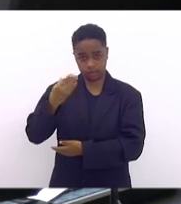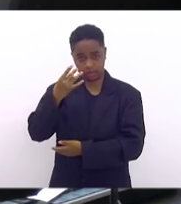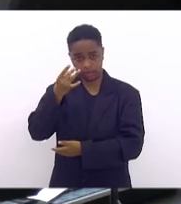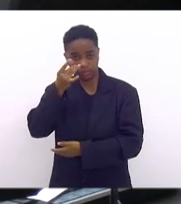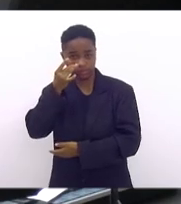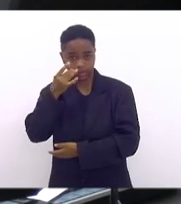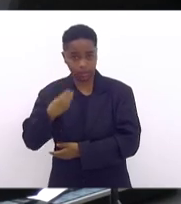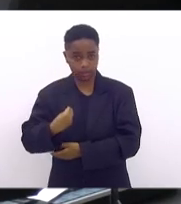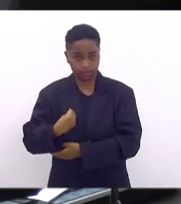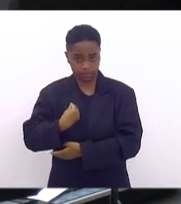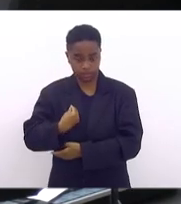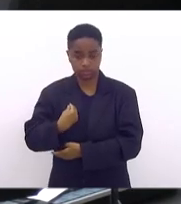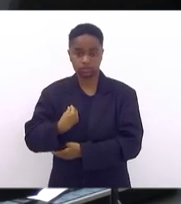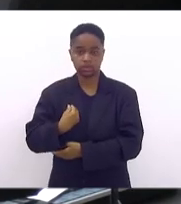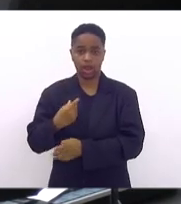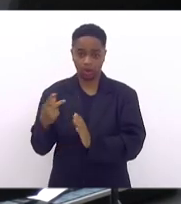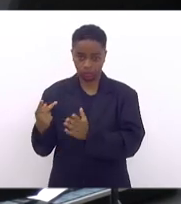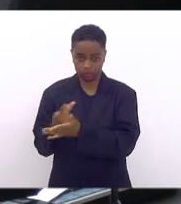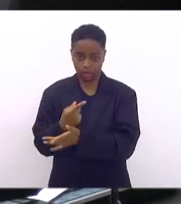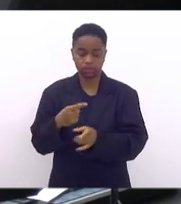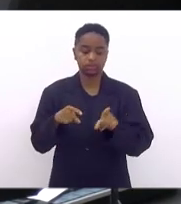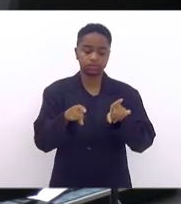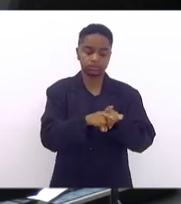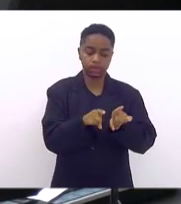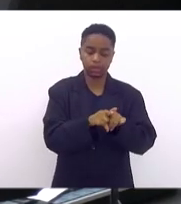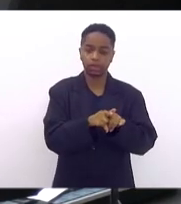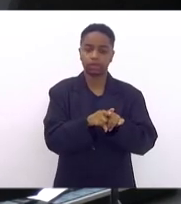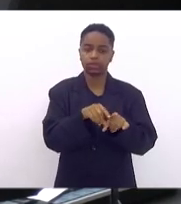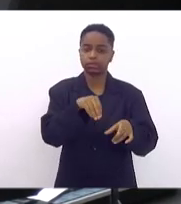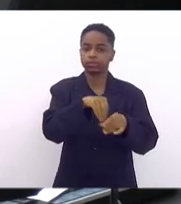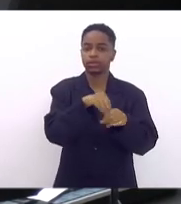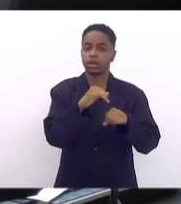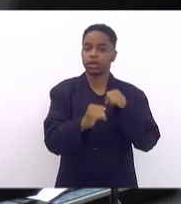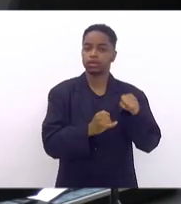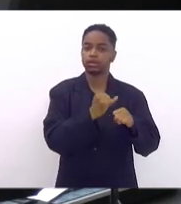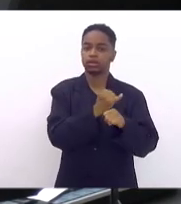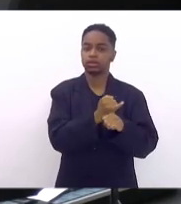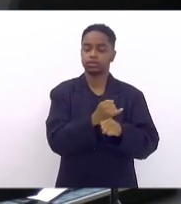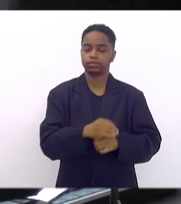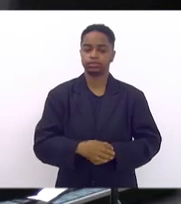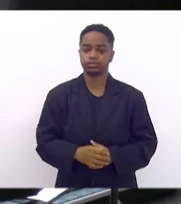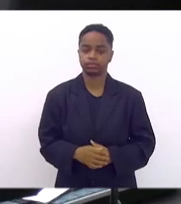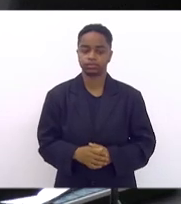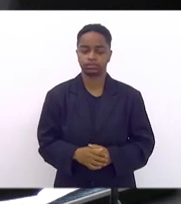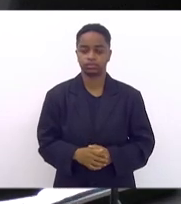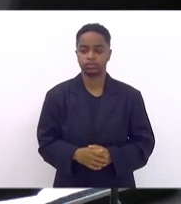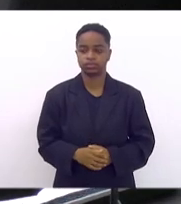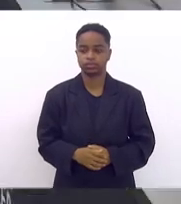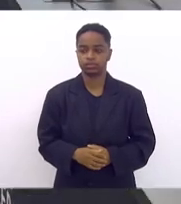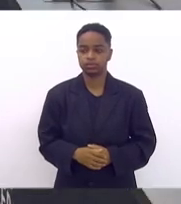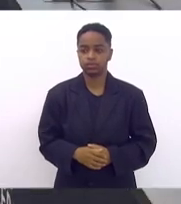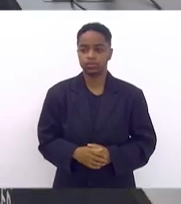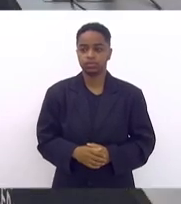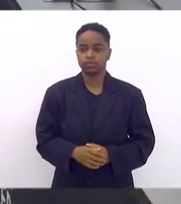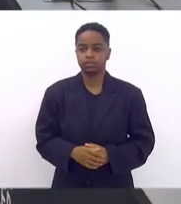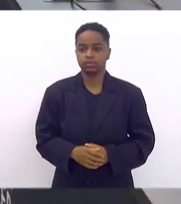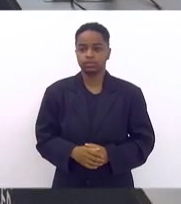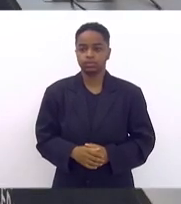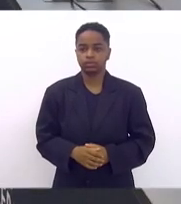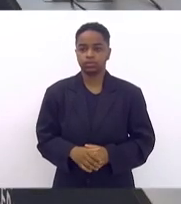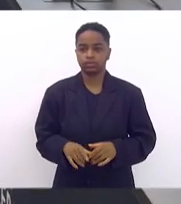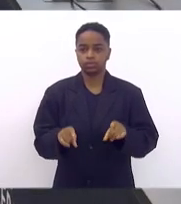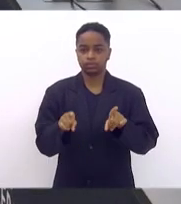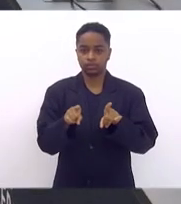se identifica fisicamente, ela também se reproduz no mundo das mídias sociais. Por outro lado, também